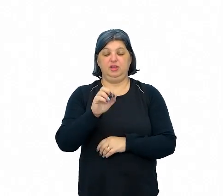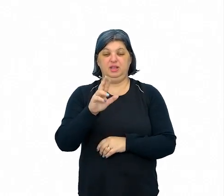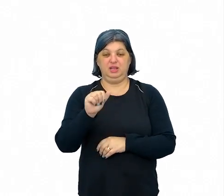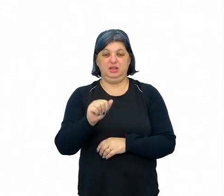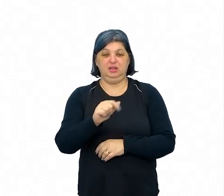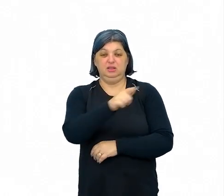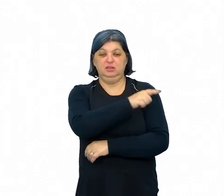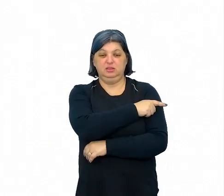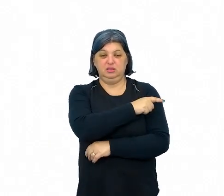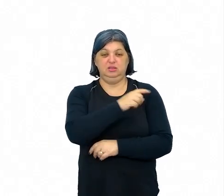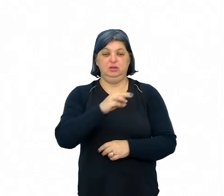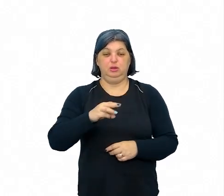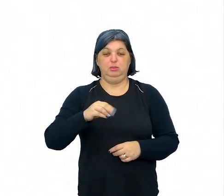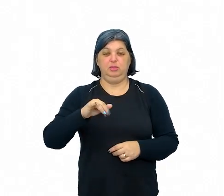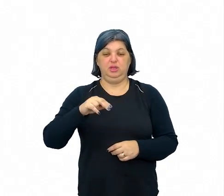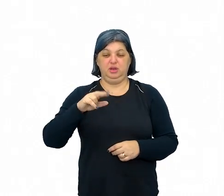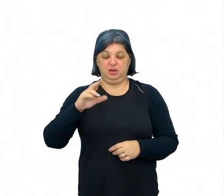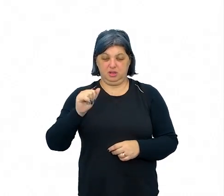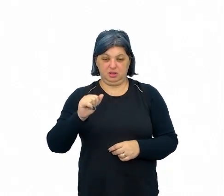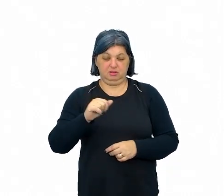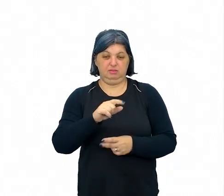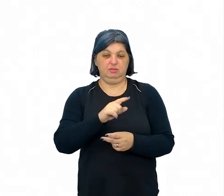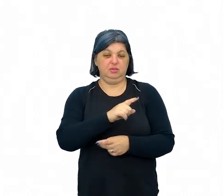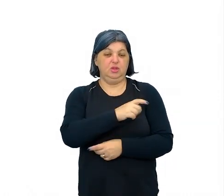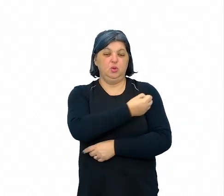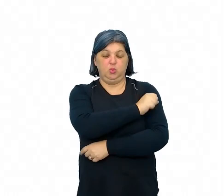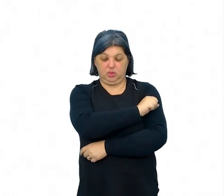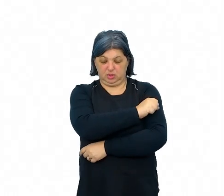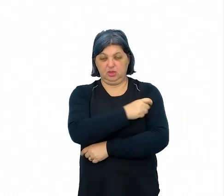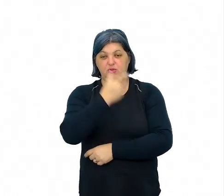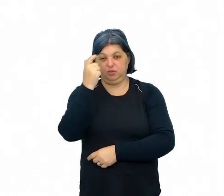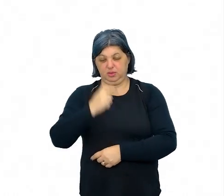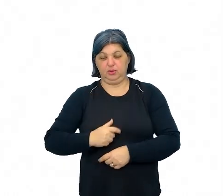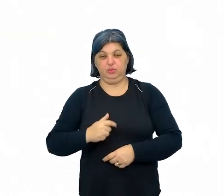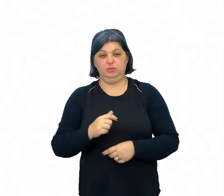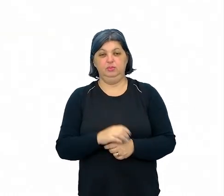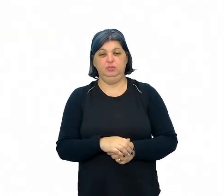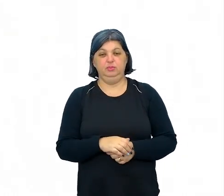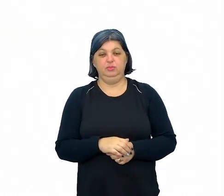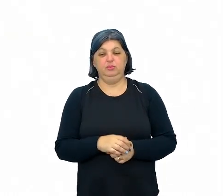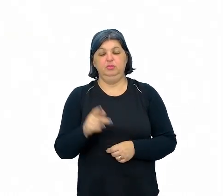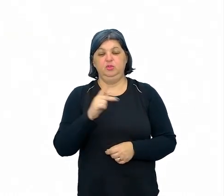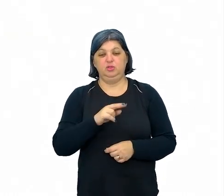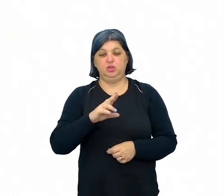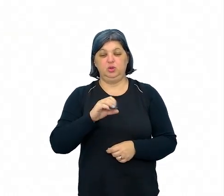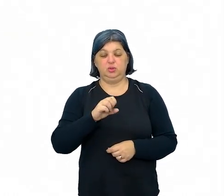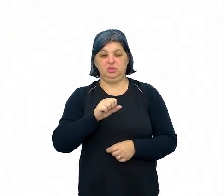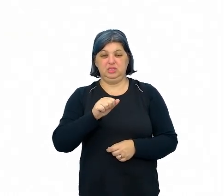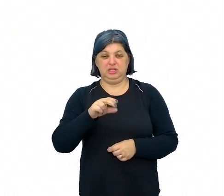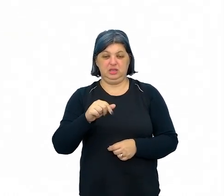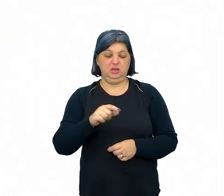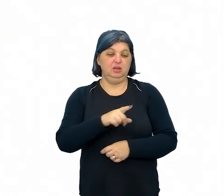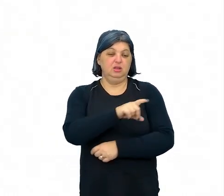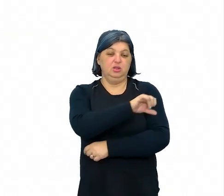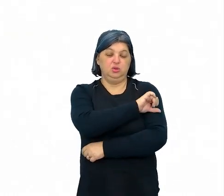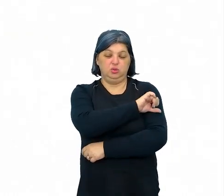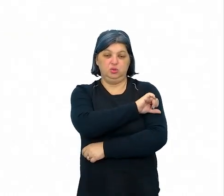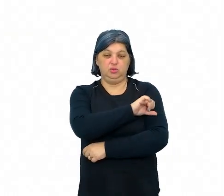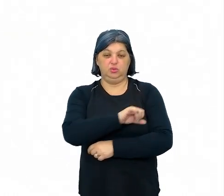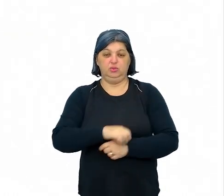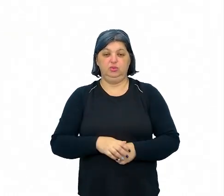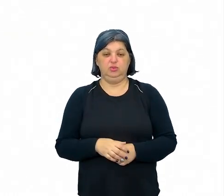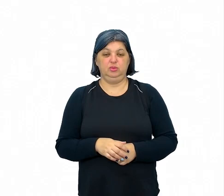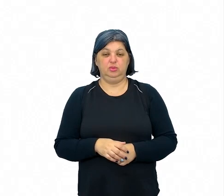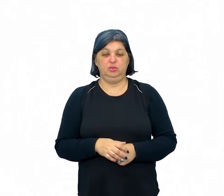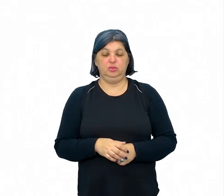ano, professora Mirna, oitavo ano sou eu que faço a transmissão, professora Rosana, e nono ano, professora